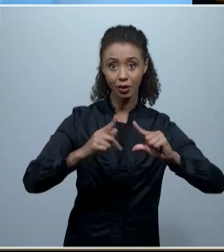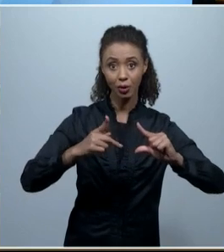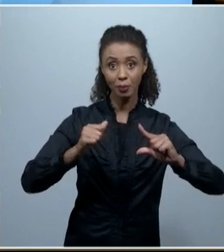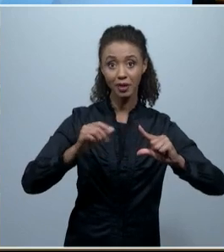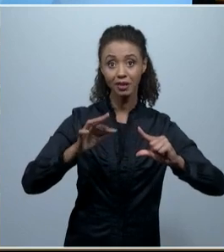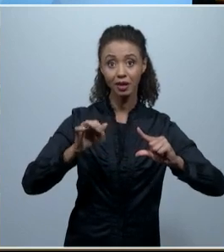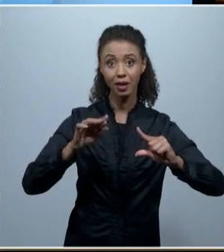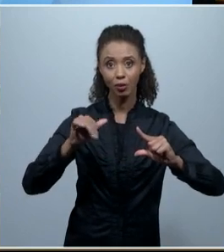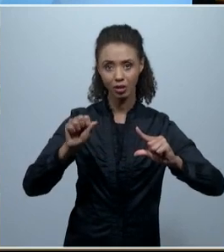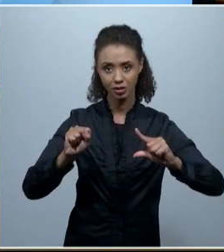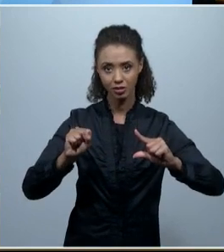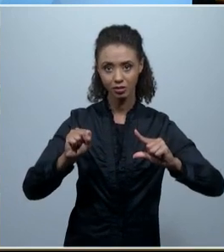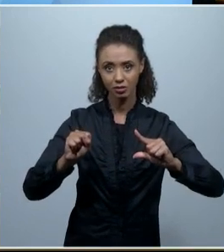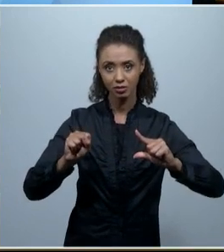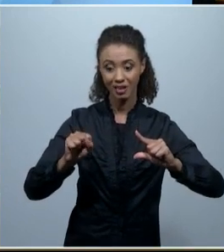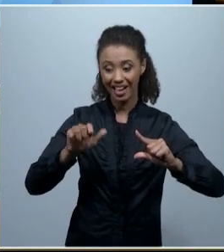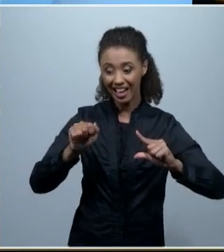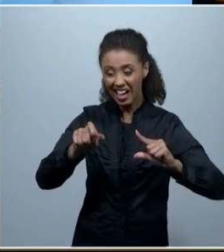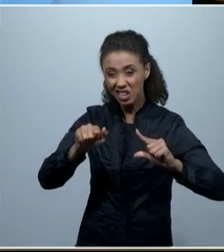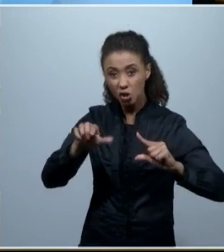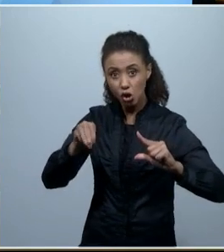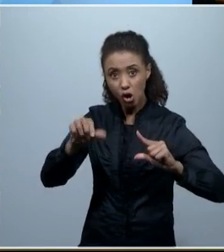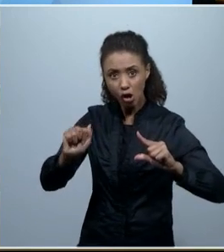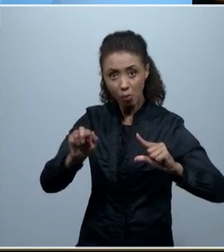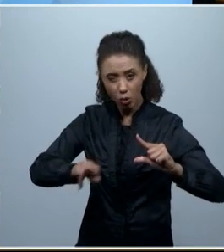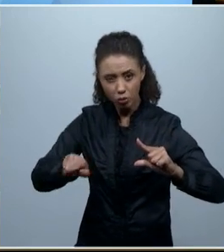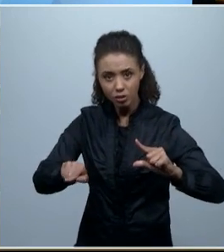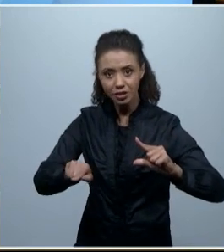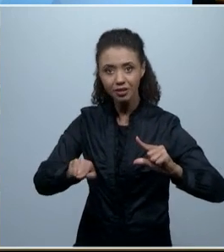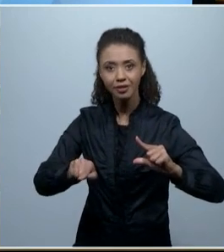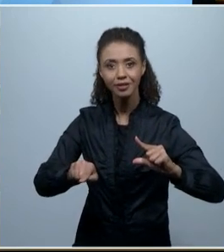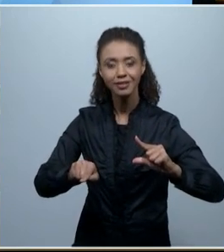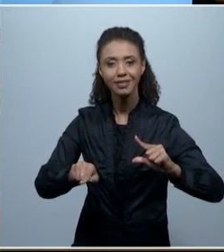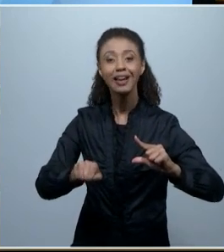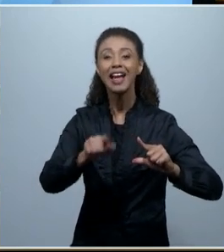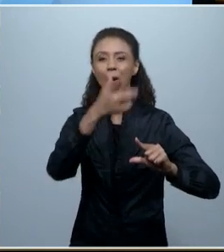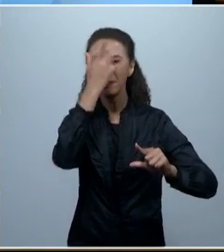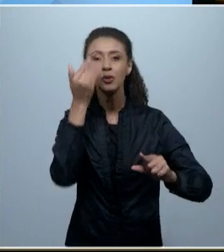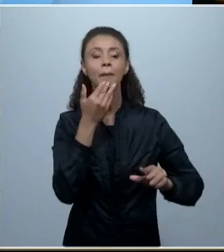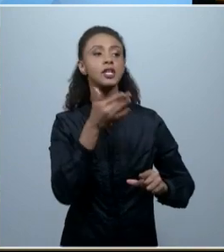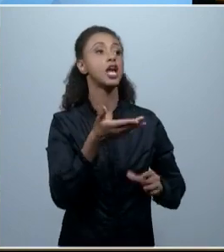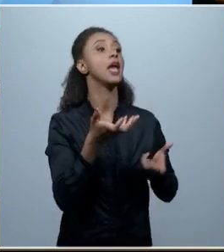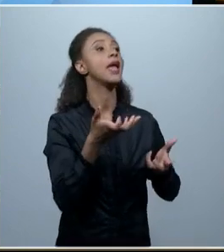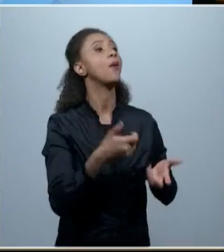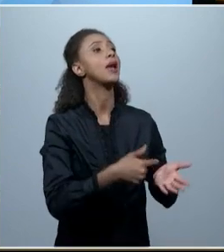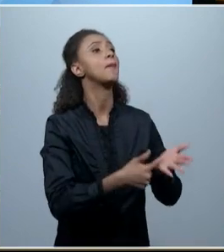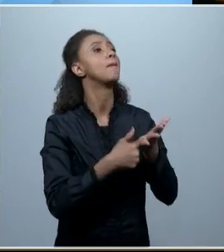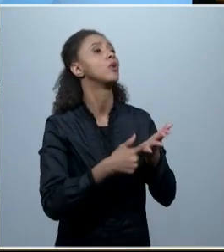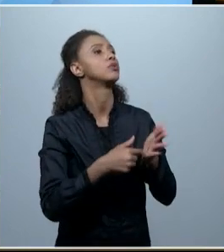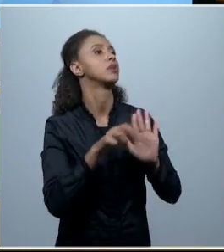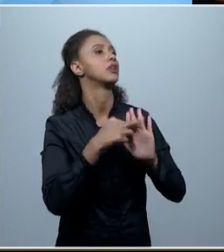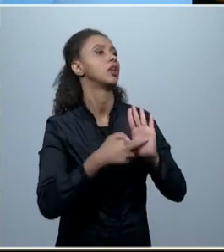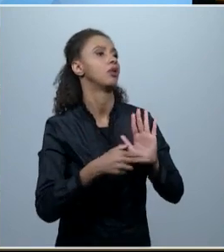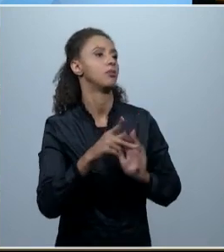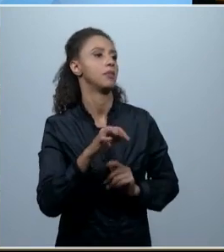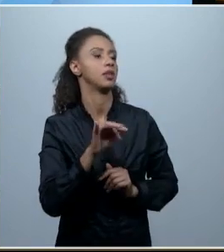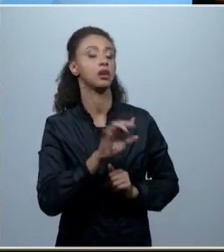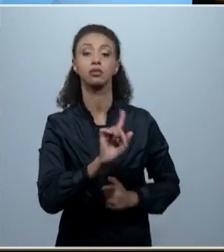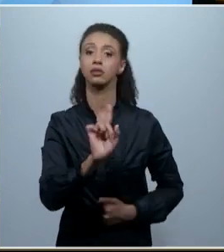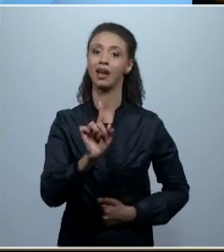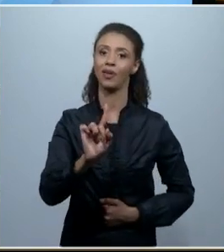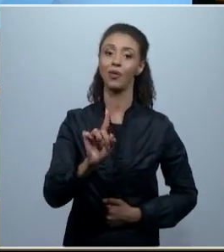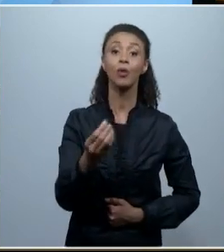axioma axiomático que possui um nível de pedir pra apresentar demonstração transportadas por que você pegou o teorema de pitágoras